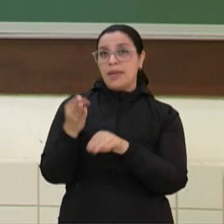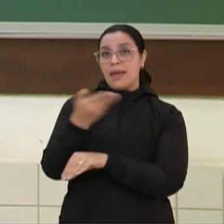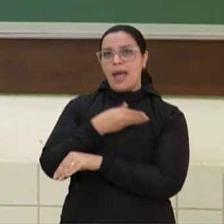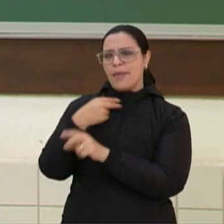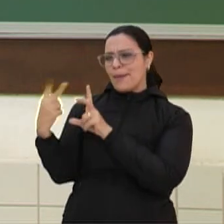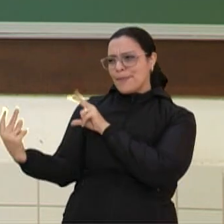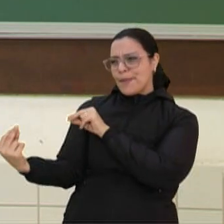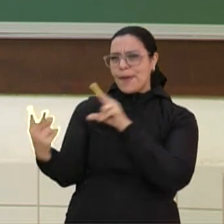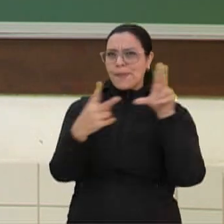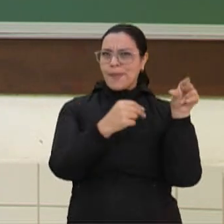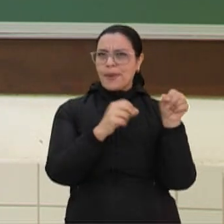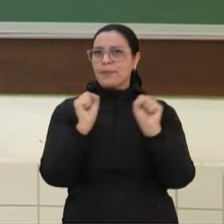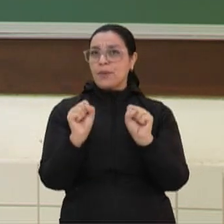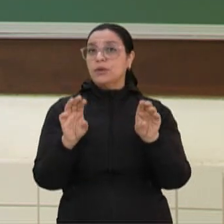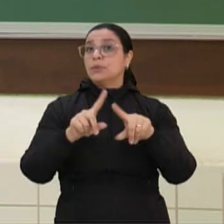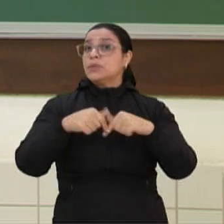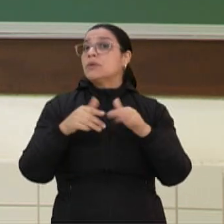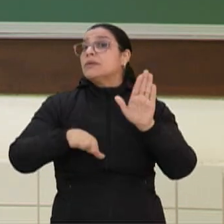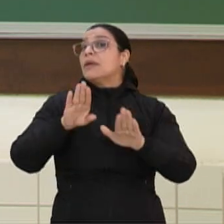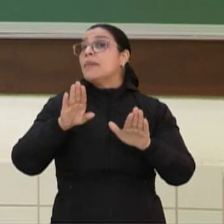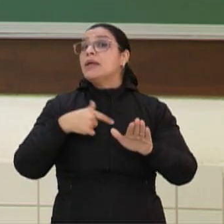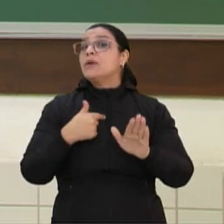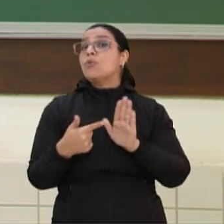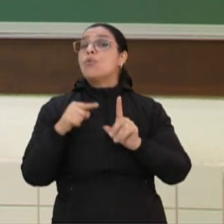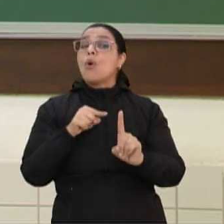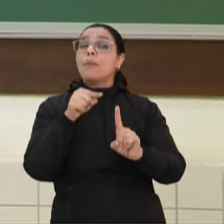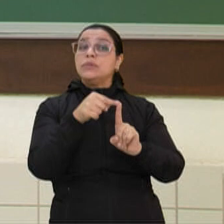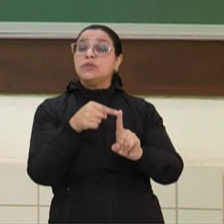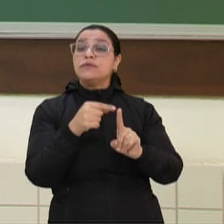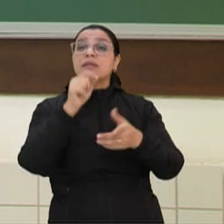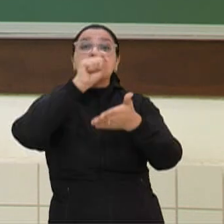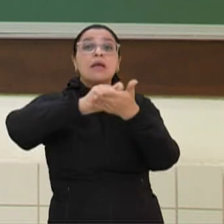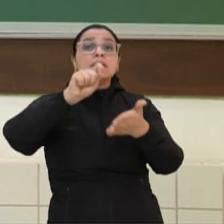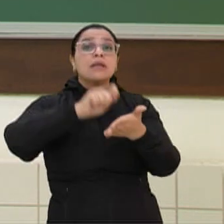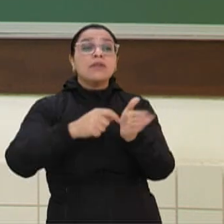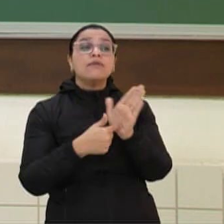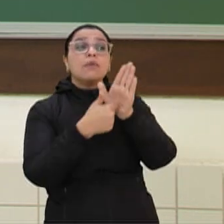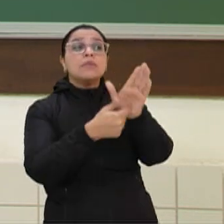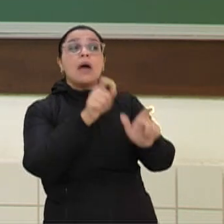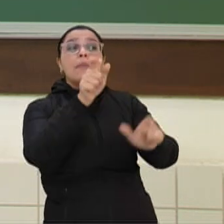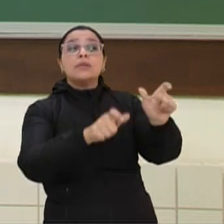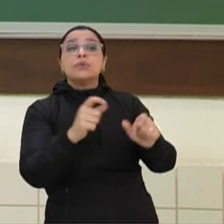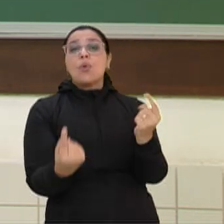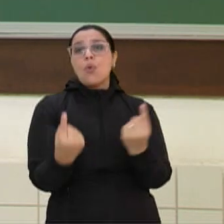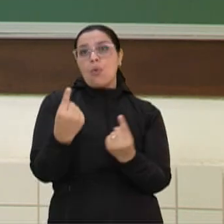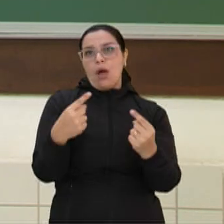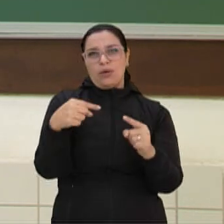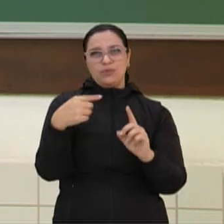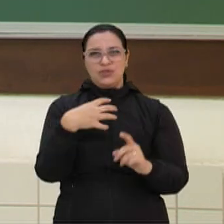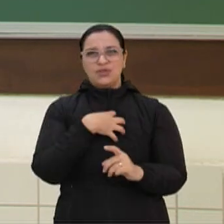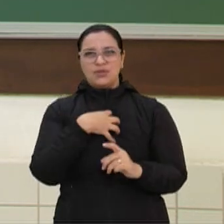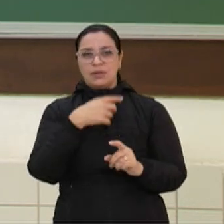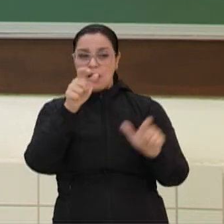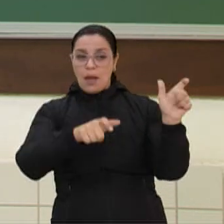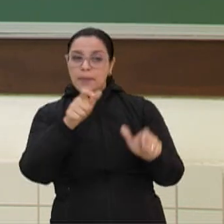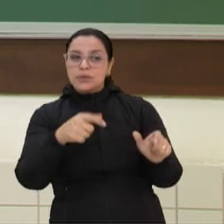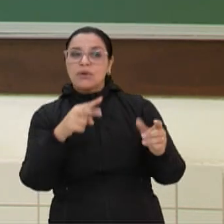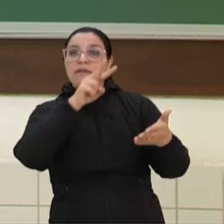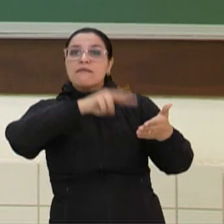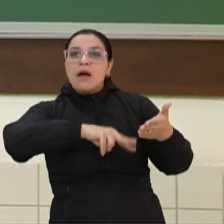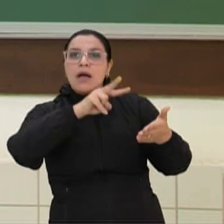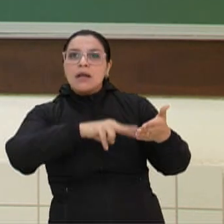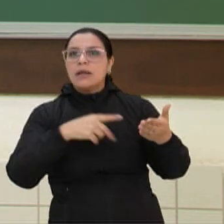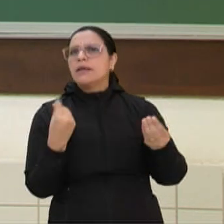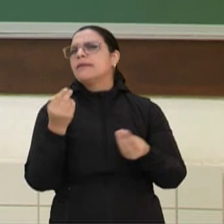Então, depende para quem o escritor ou o cronista, qual é o público que ele